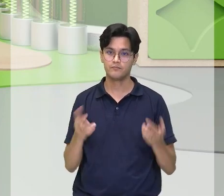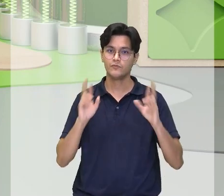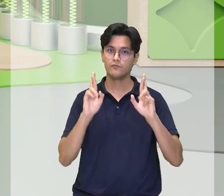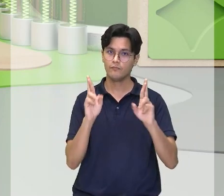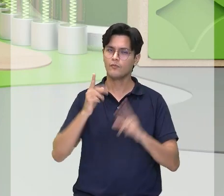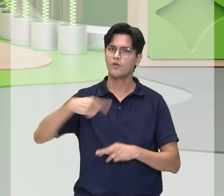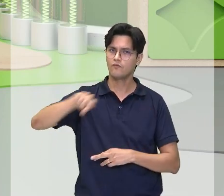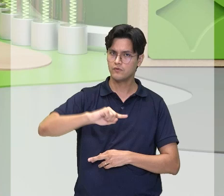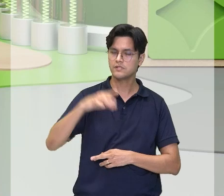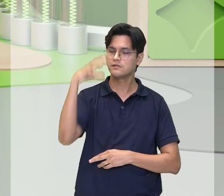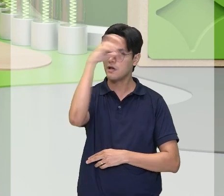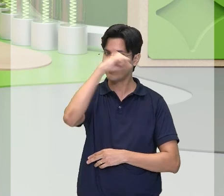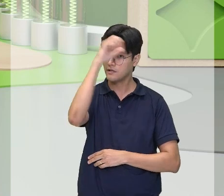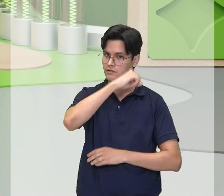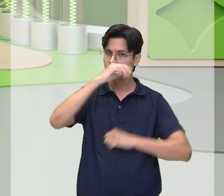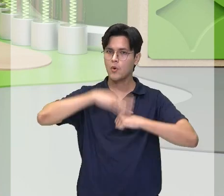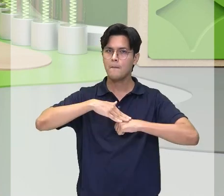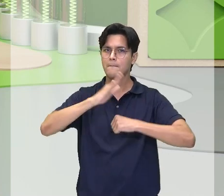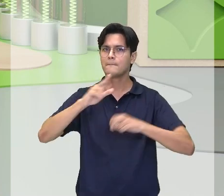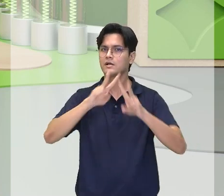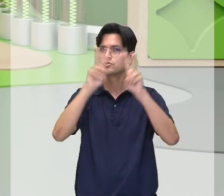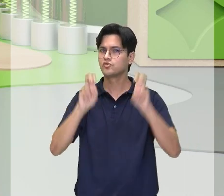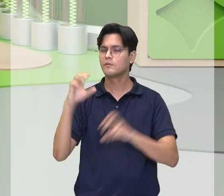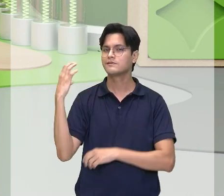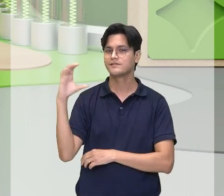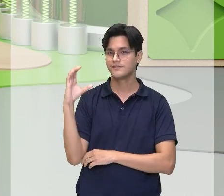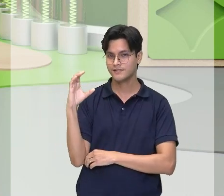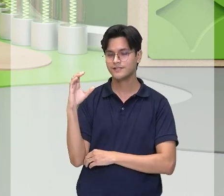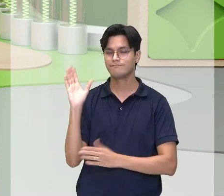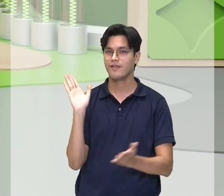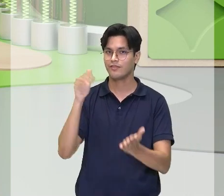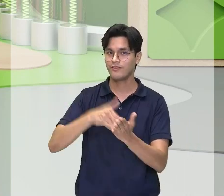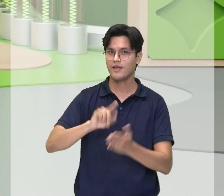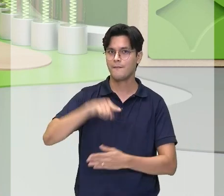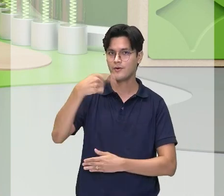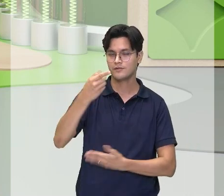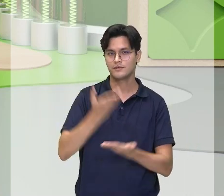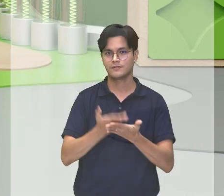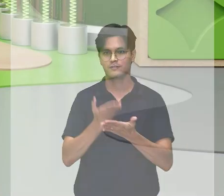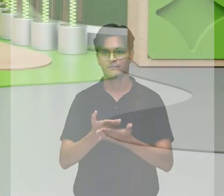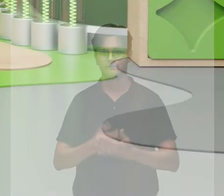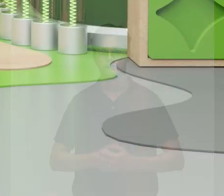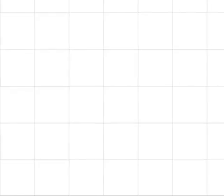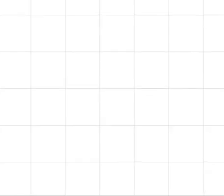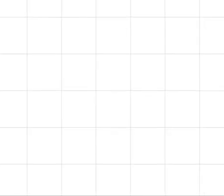que você tenha aprendido um pouco mais de ciência e até uma próxima aula.